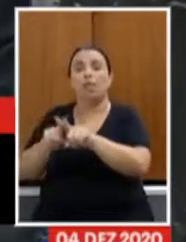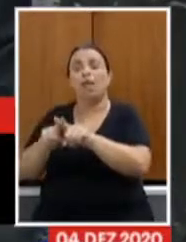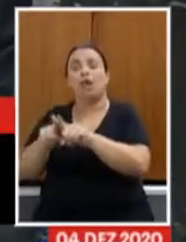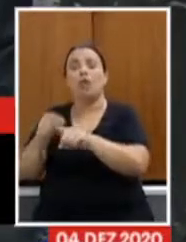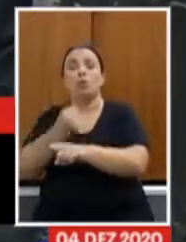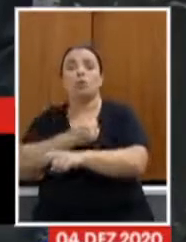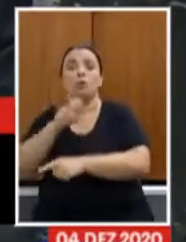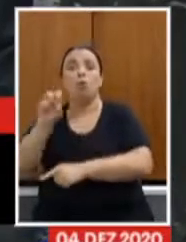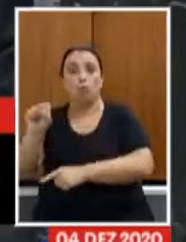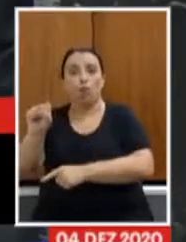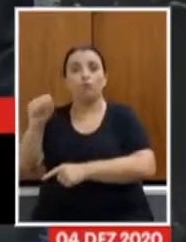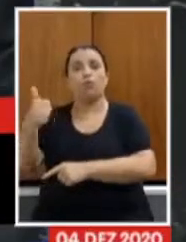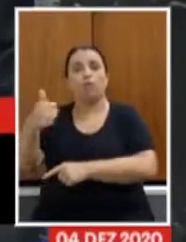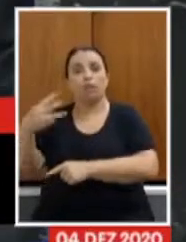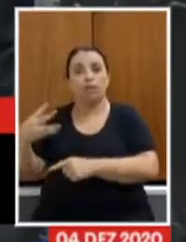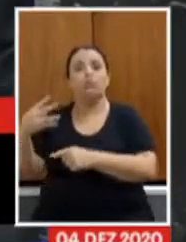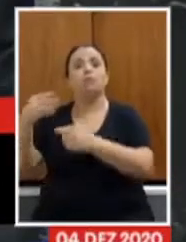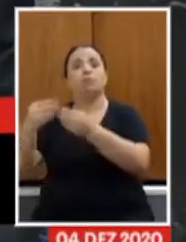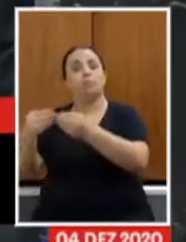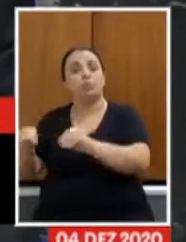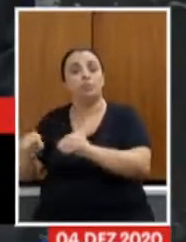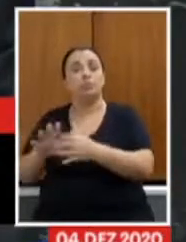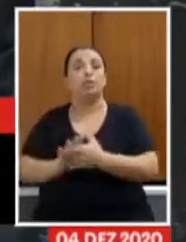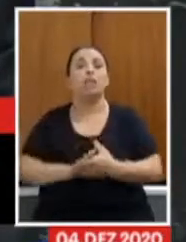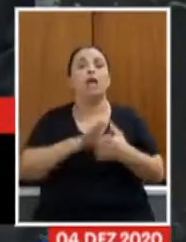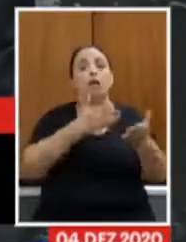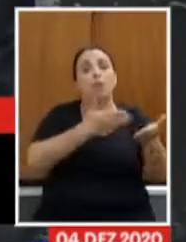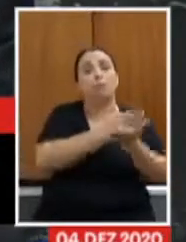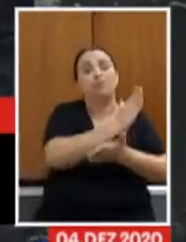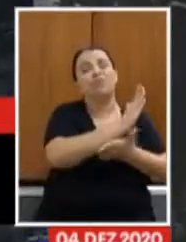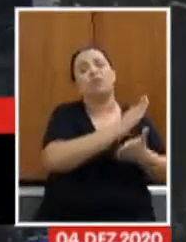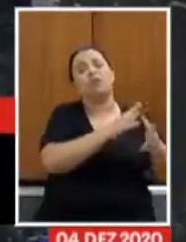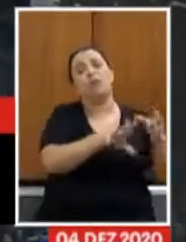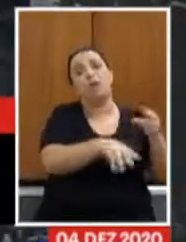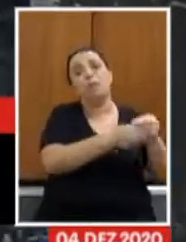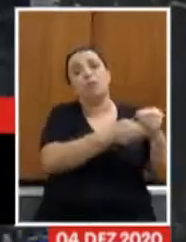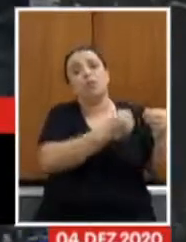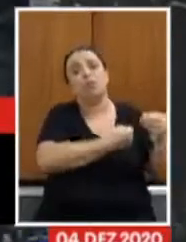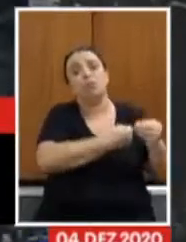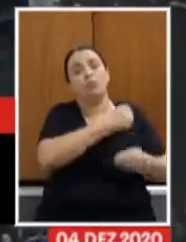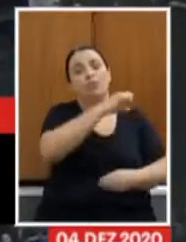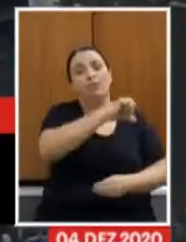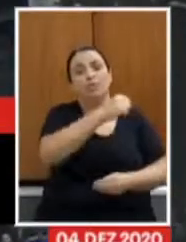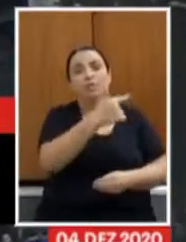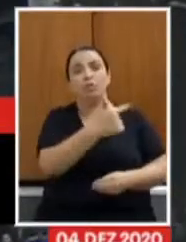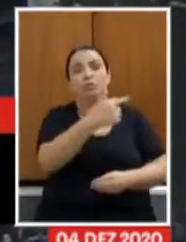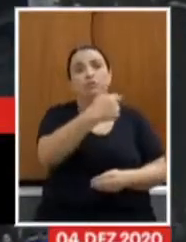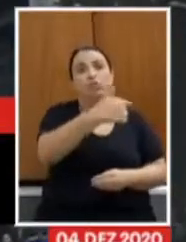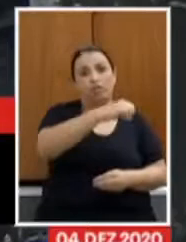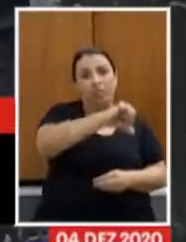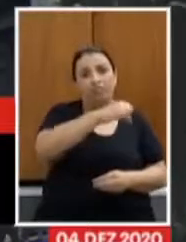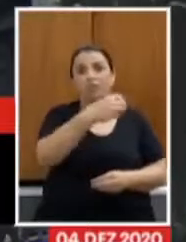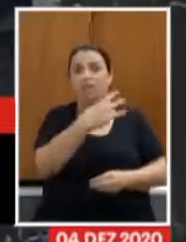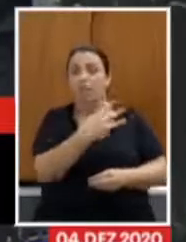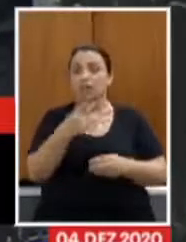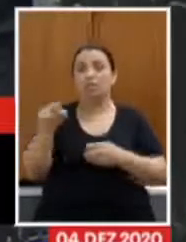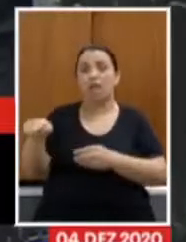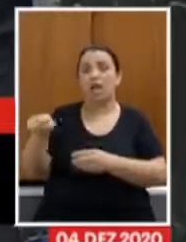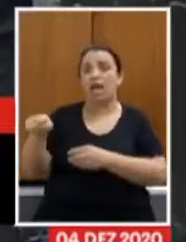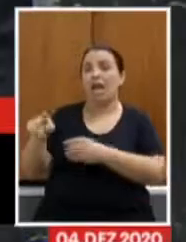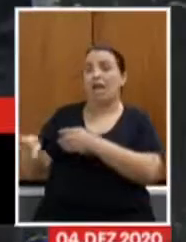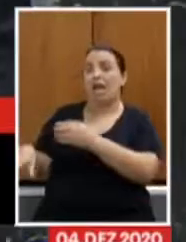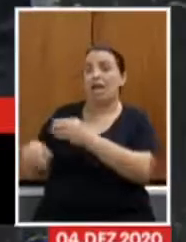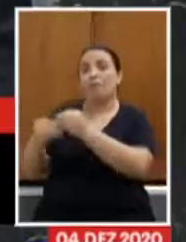13. Com a aprovação das emendas números 92 e 93, ficam prejudicadas, respectivamente, as